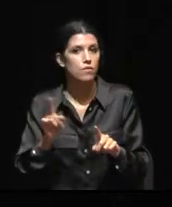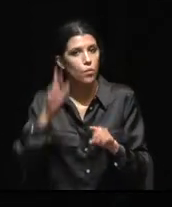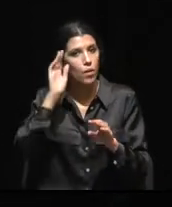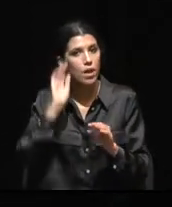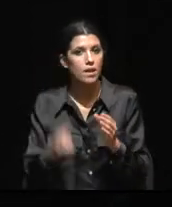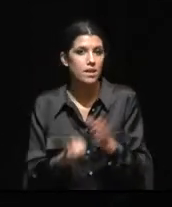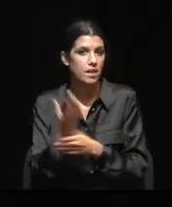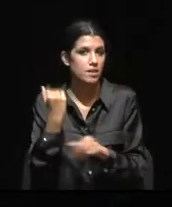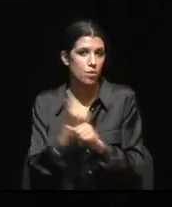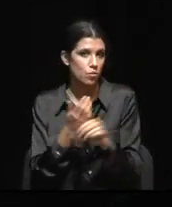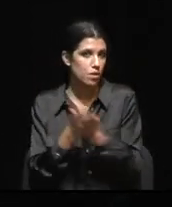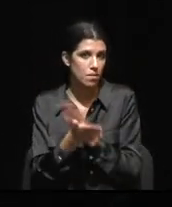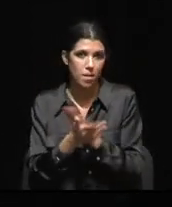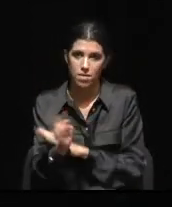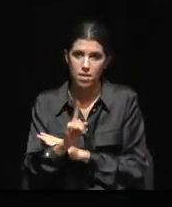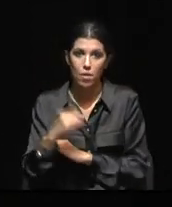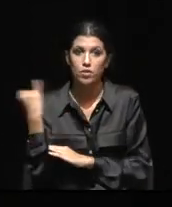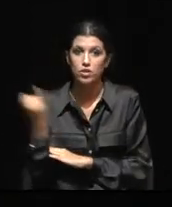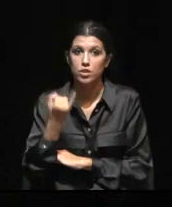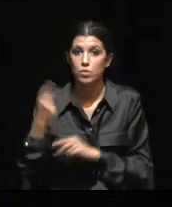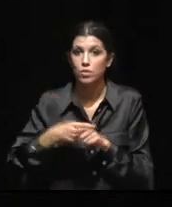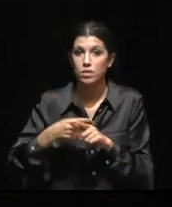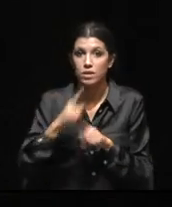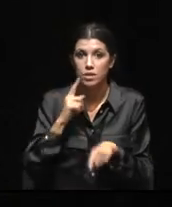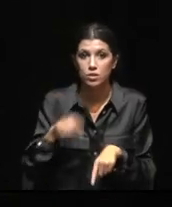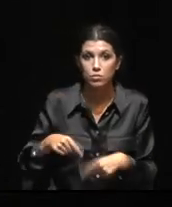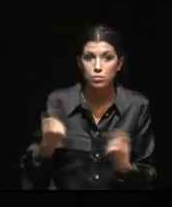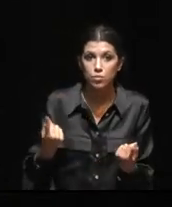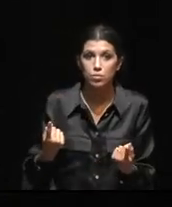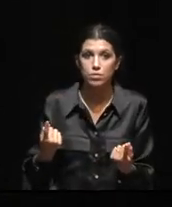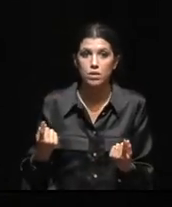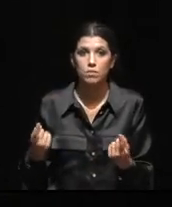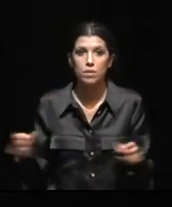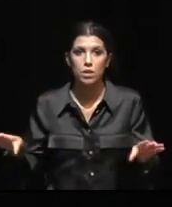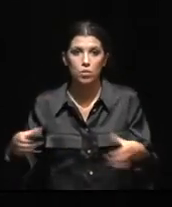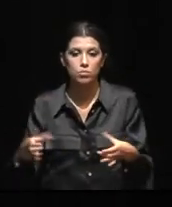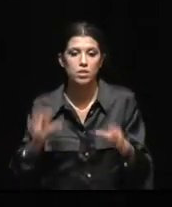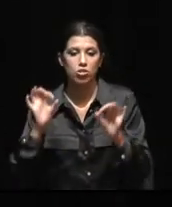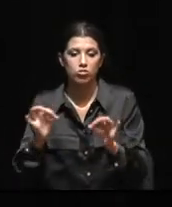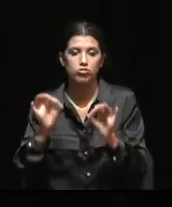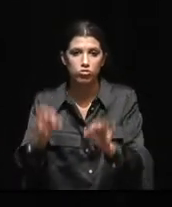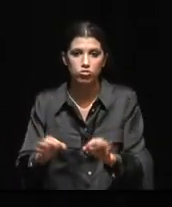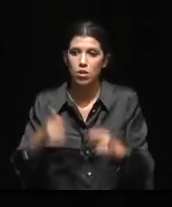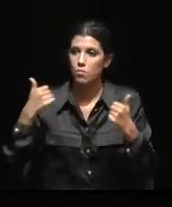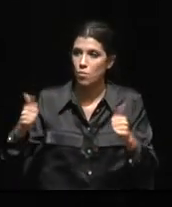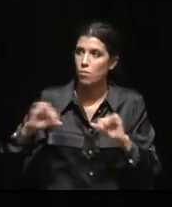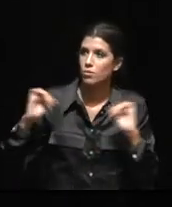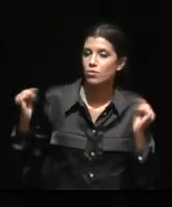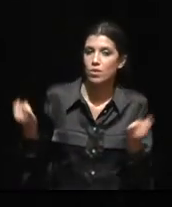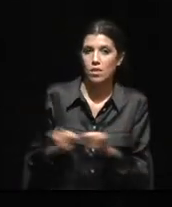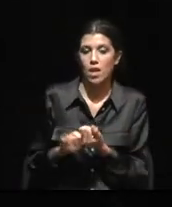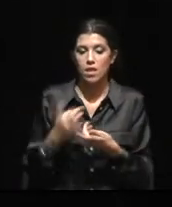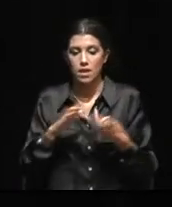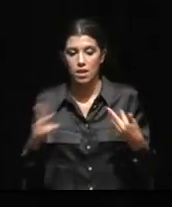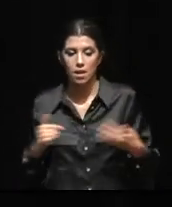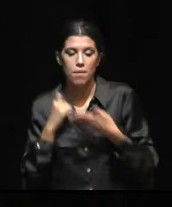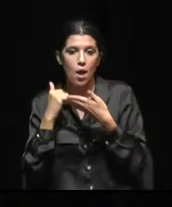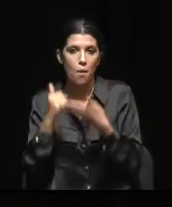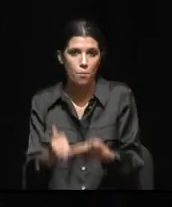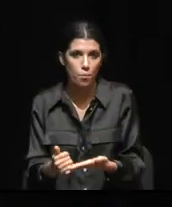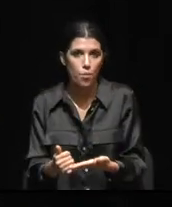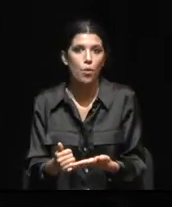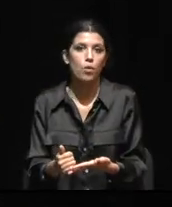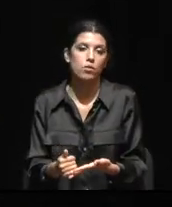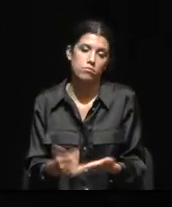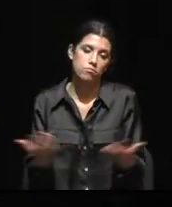de a criação de empregos Mas é uma instituição de interesse público que serve a comunidade e portanto é útil à sociedade e que o apoio da Câmara Municipal de Lisboa